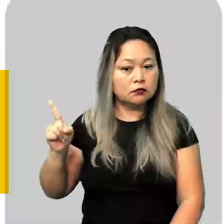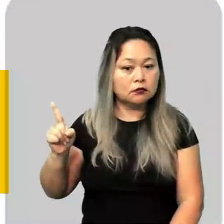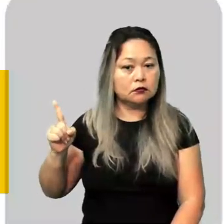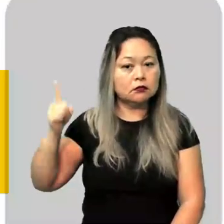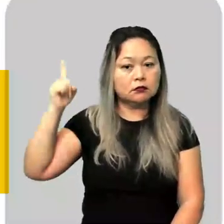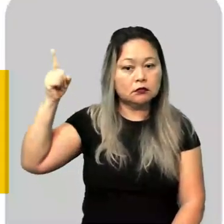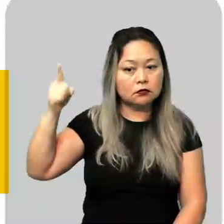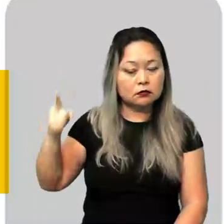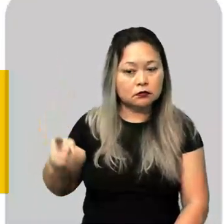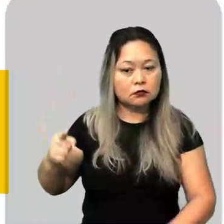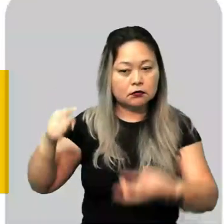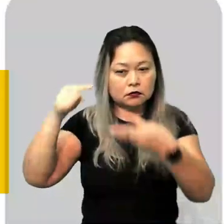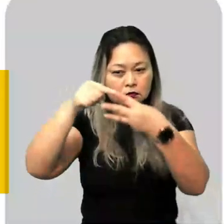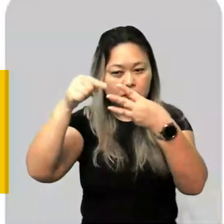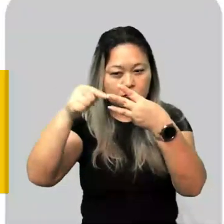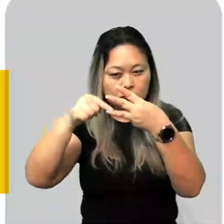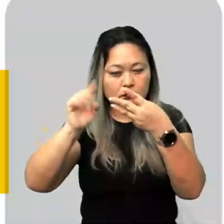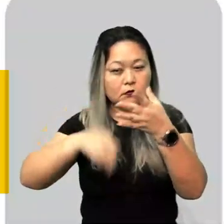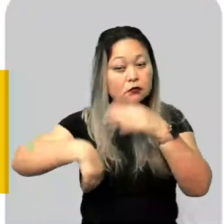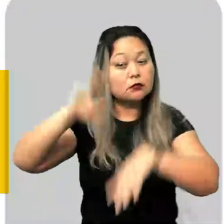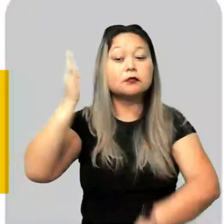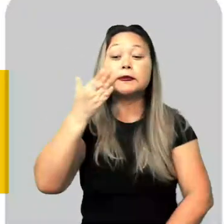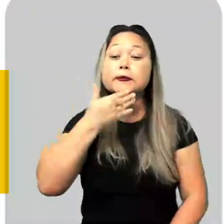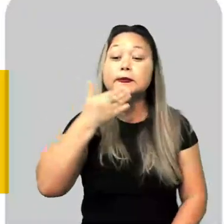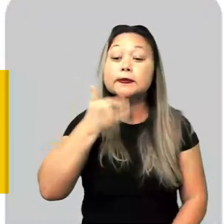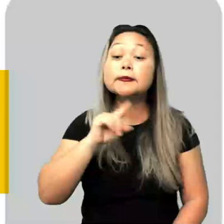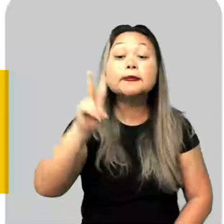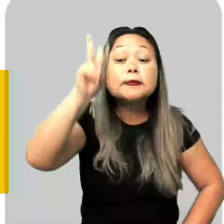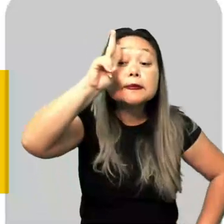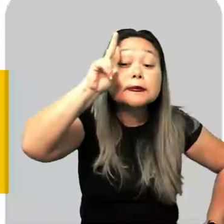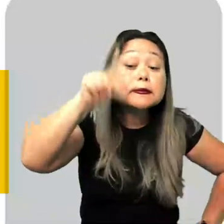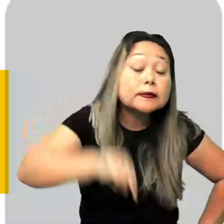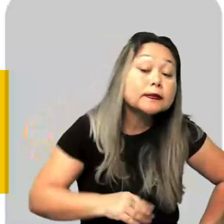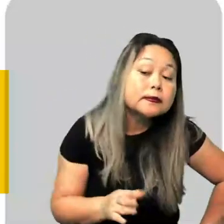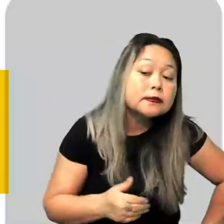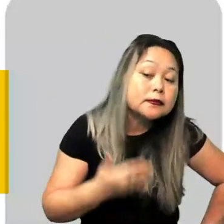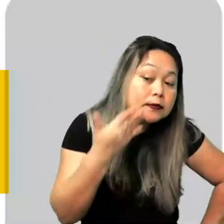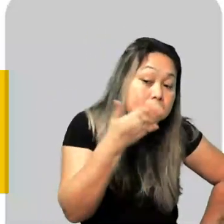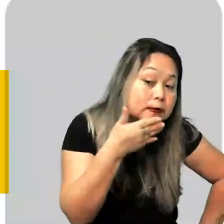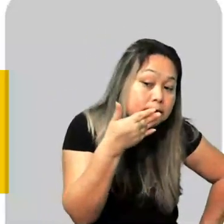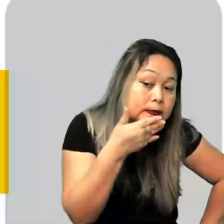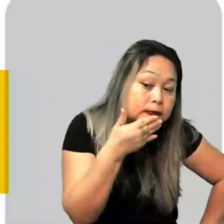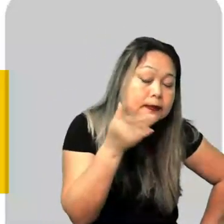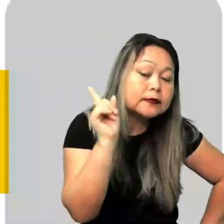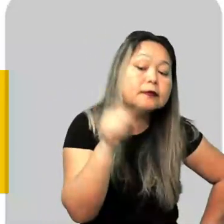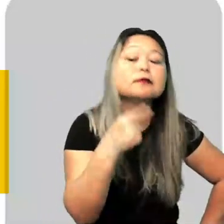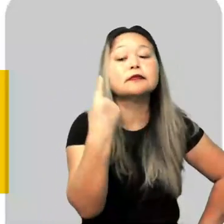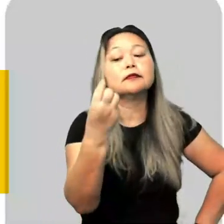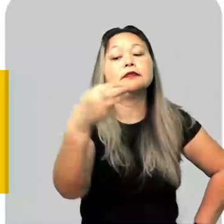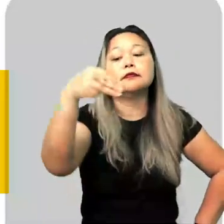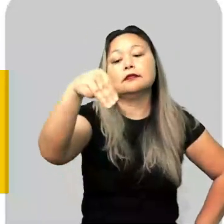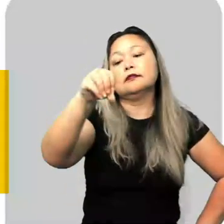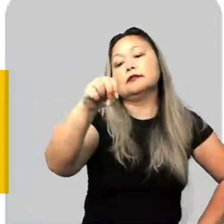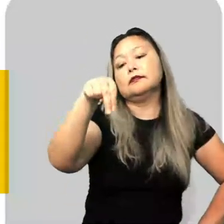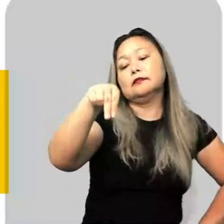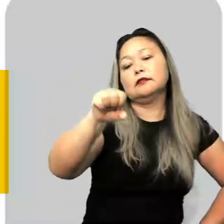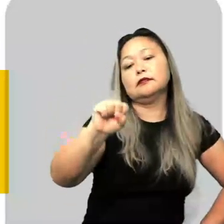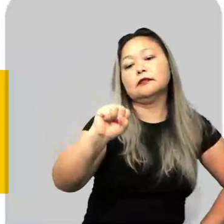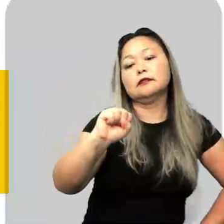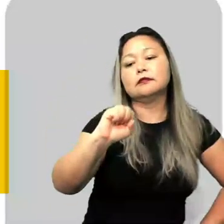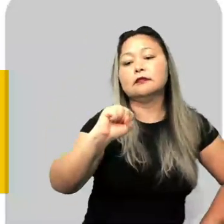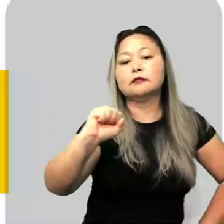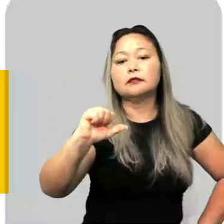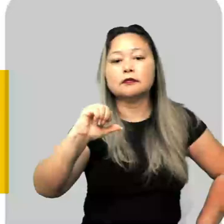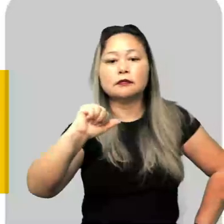aí, gente, qual é mesmo aquele grupo que é mais adocicado? Quem lembra? Sim, são os monossacarídeos, tá